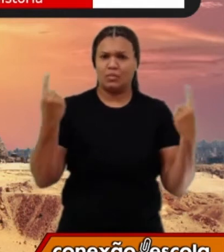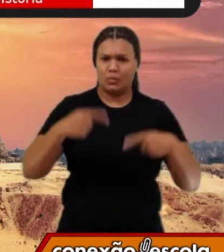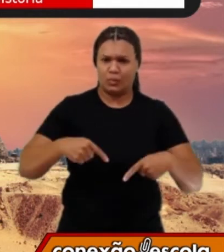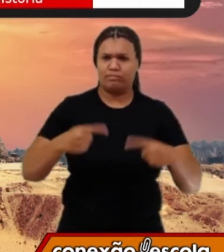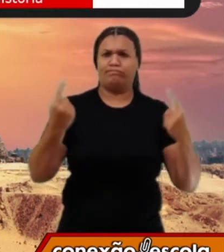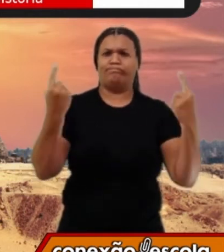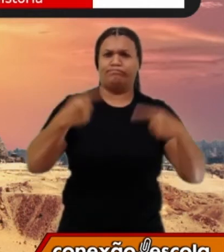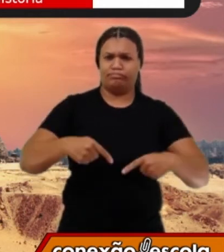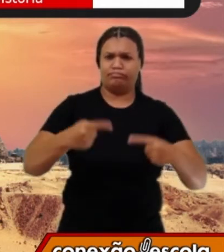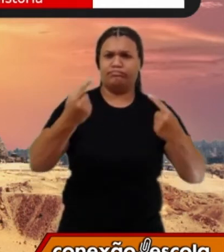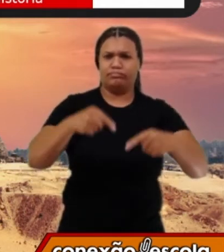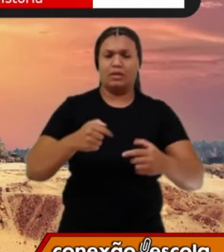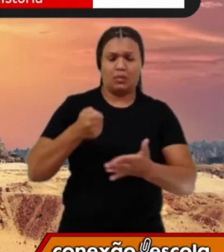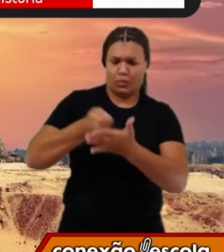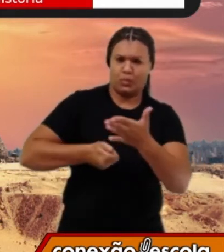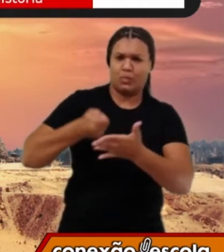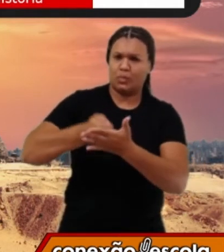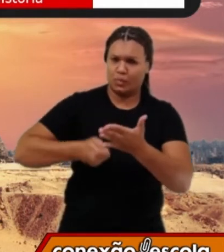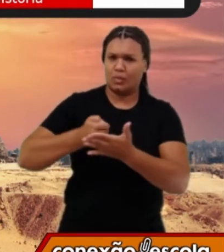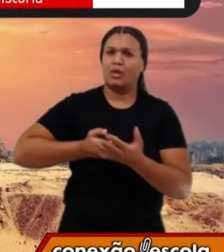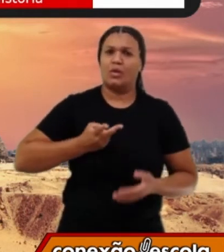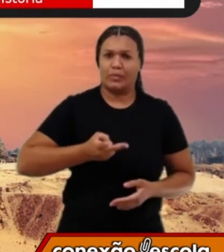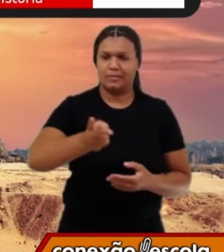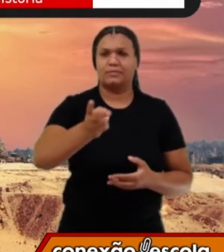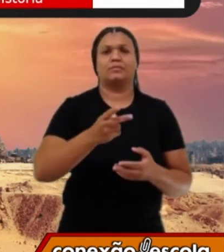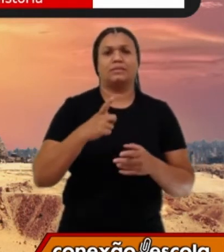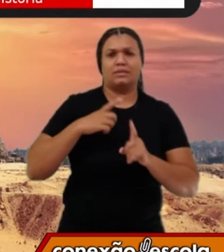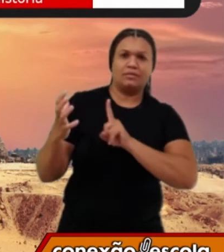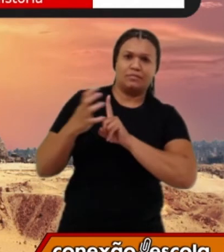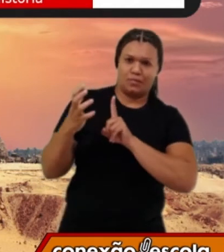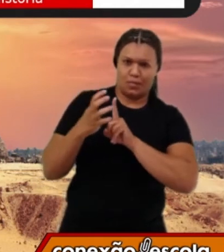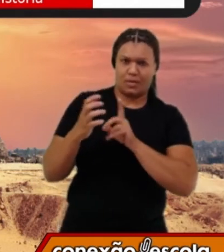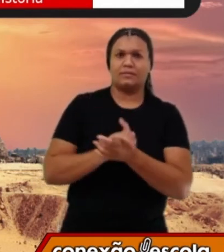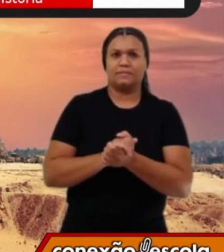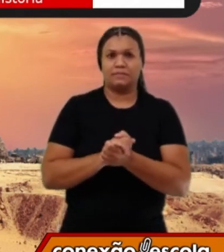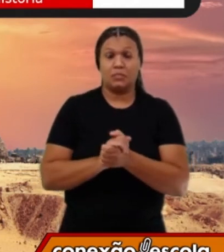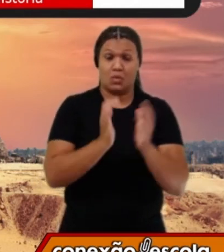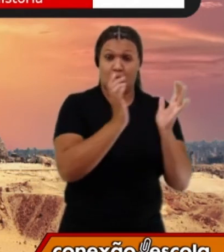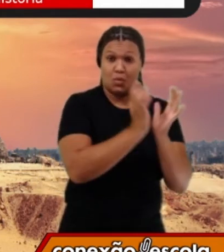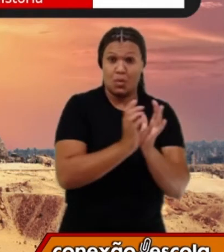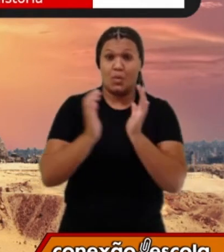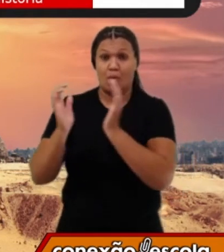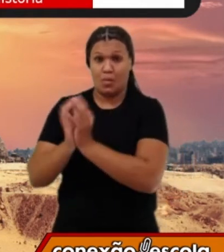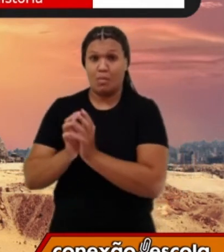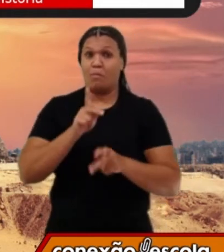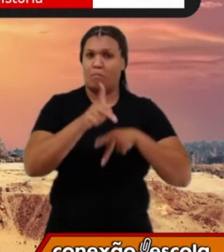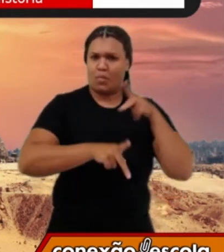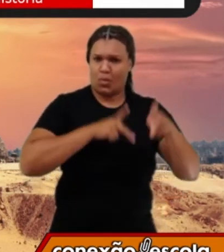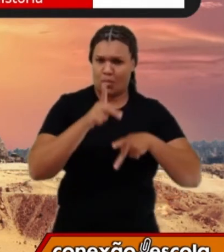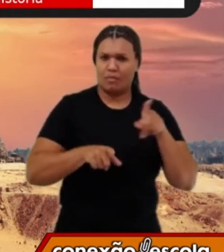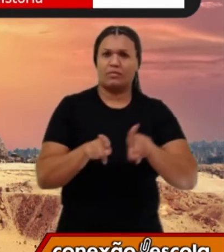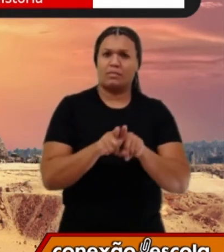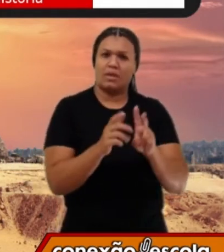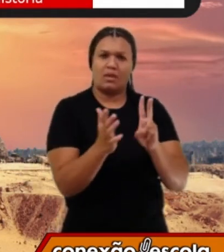manutenção do seu poder e influência sobre o governo central. As classes populares e as populações indígenas, por exemplo,